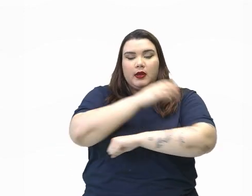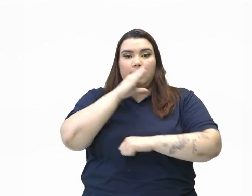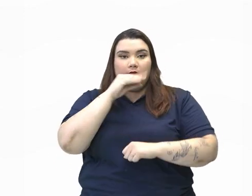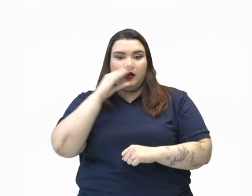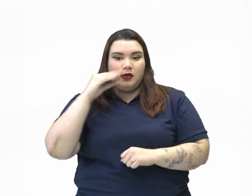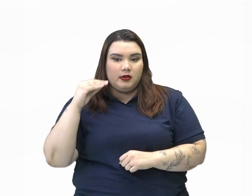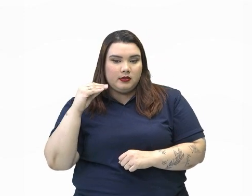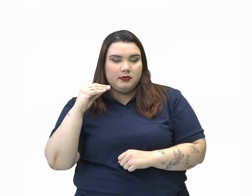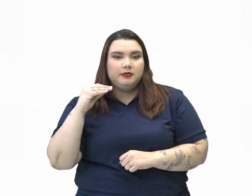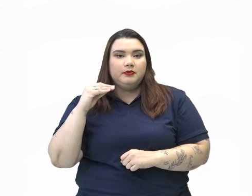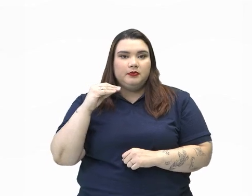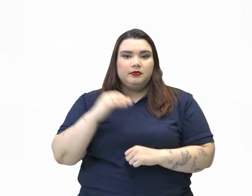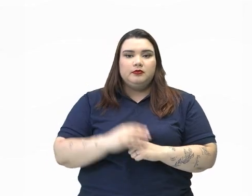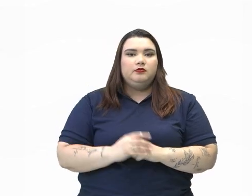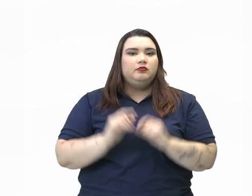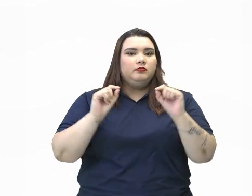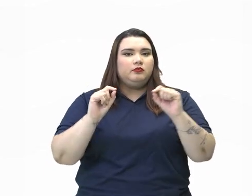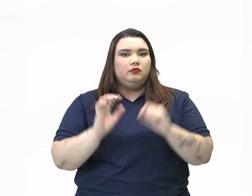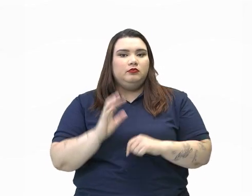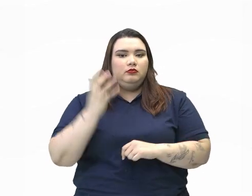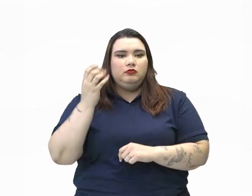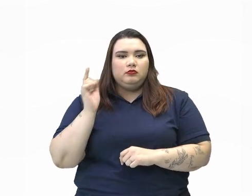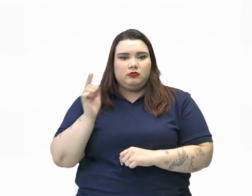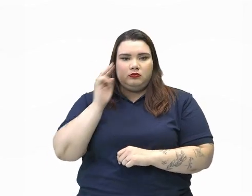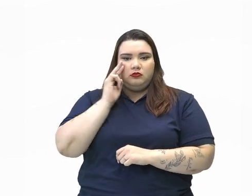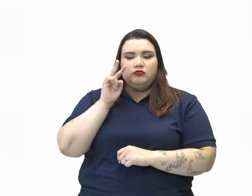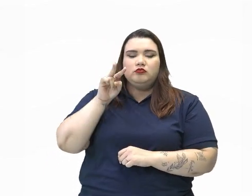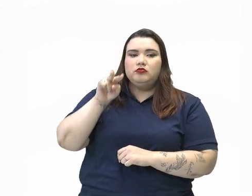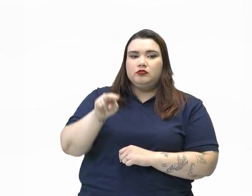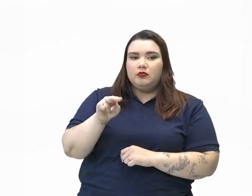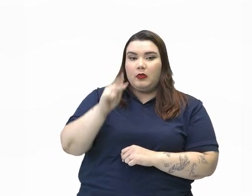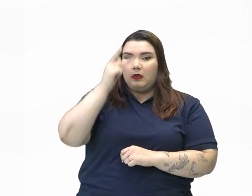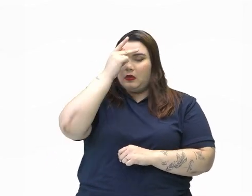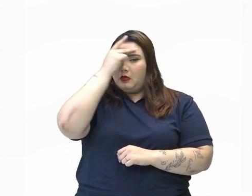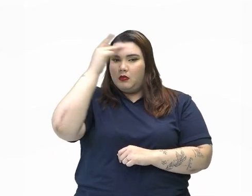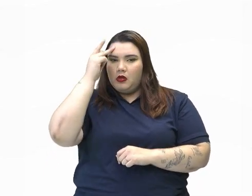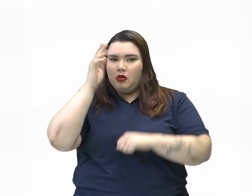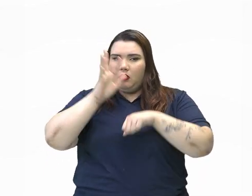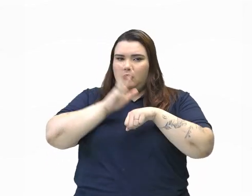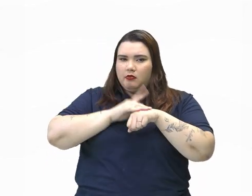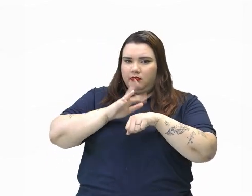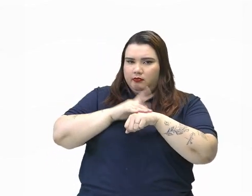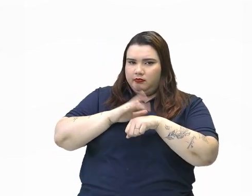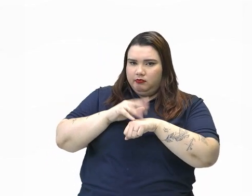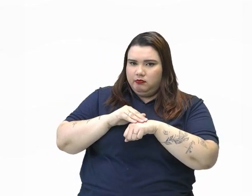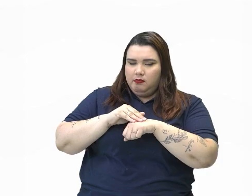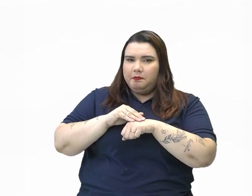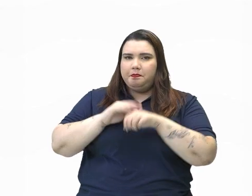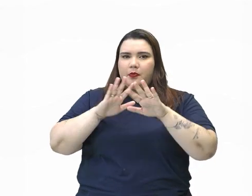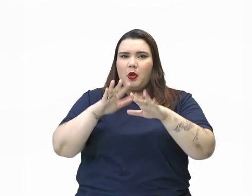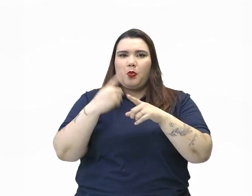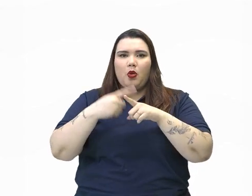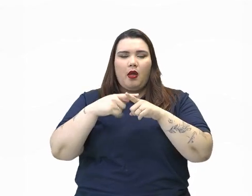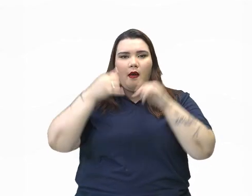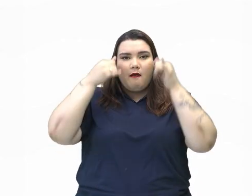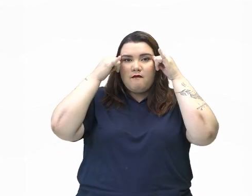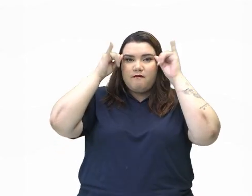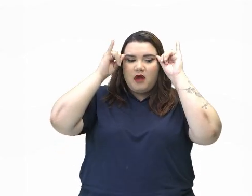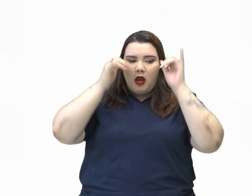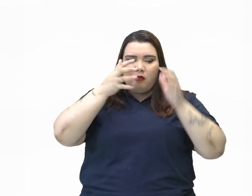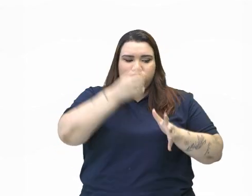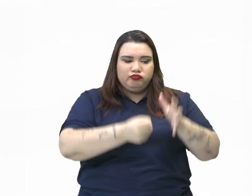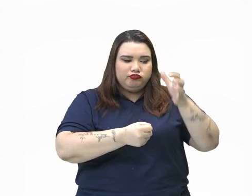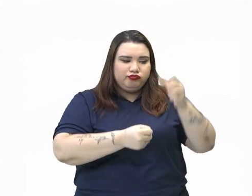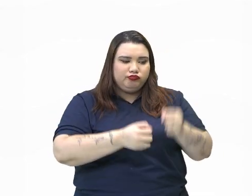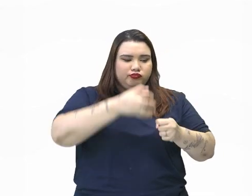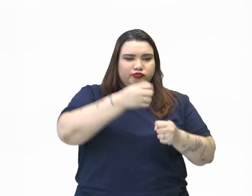criança. O que aconteceu ali? Ele observou pessoas que se contaminaram ao ordenharem vacas